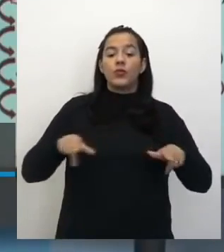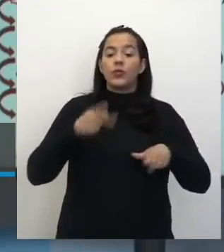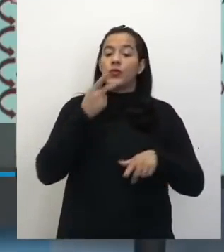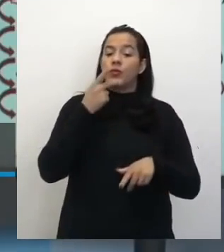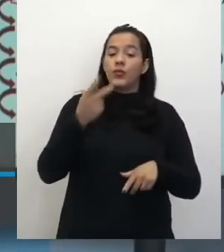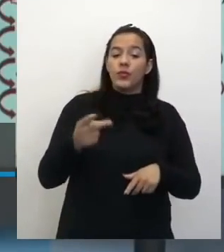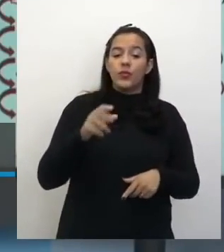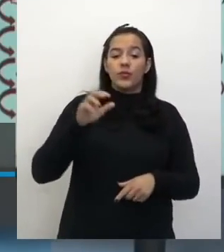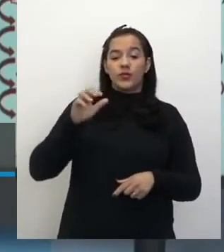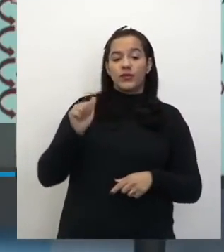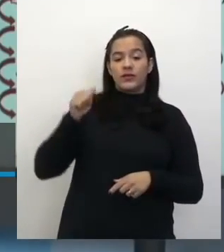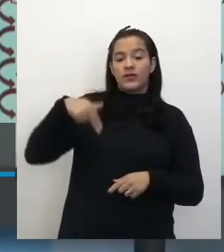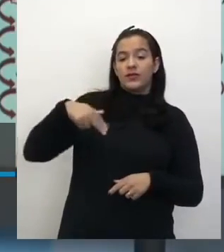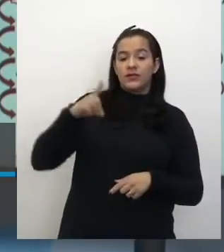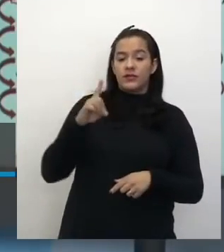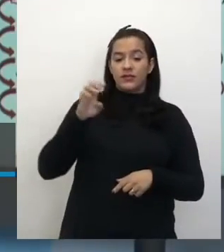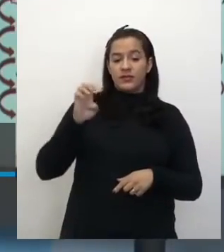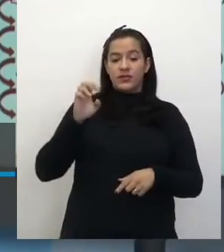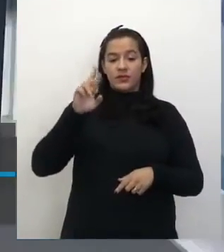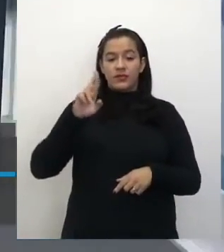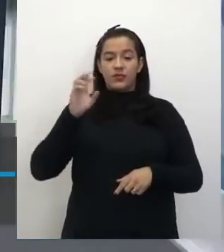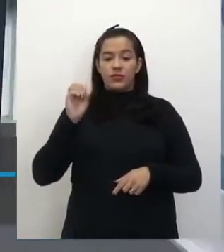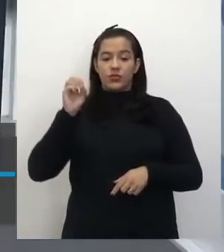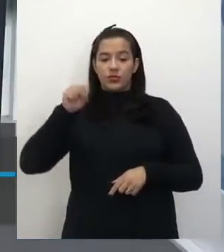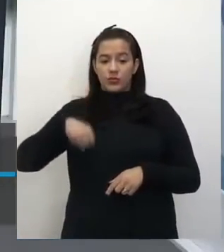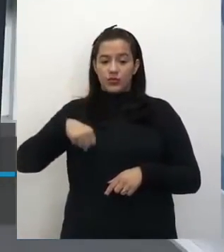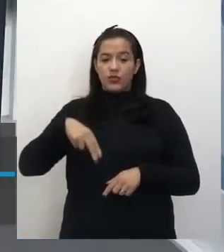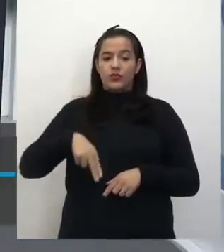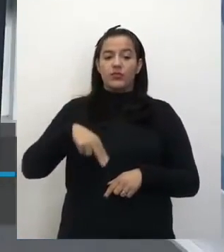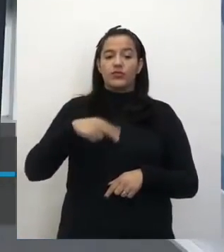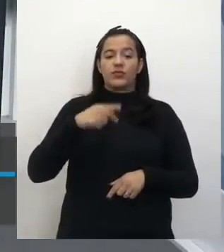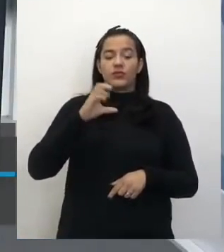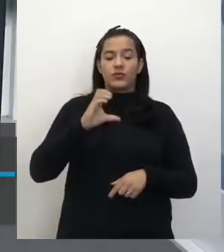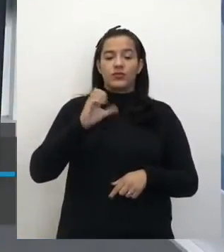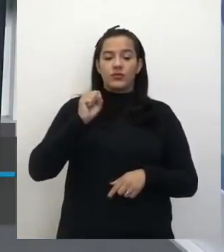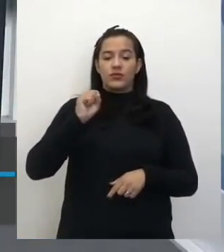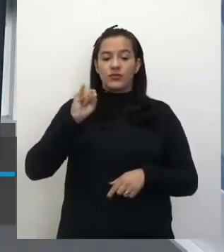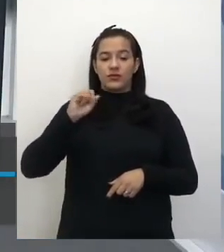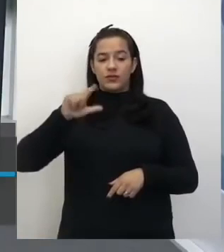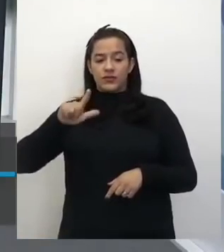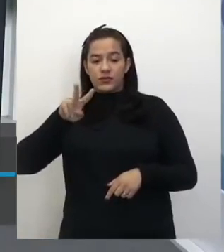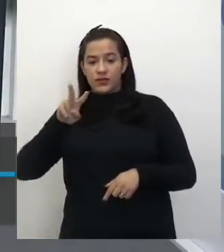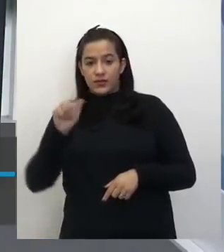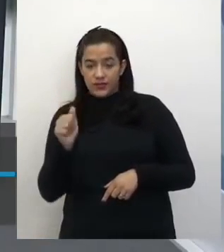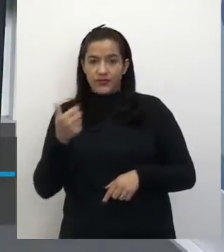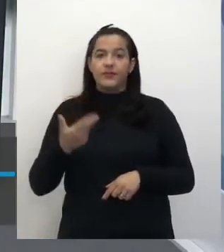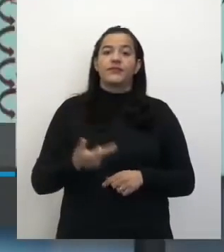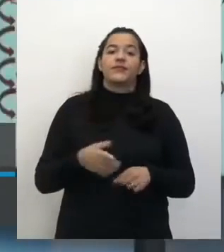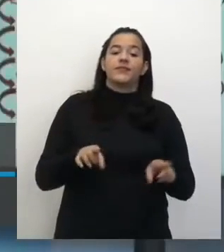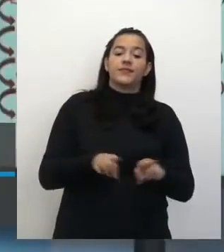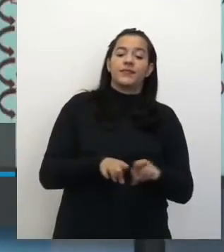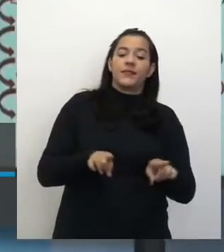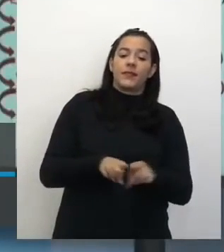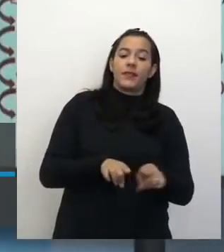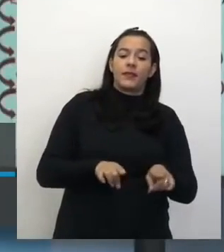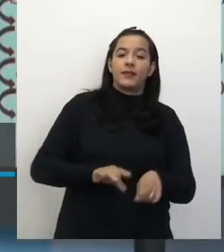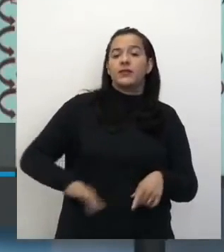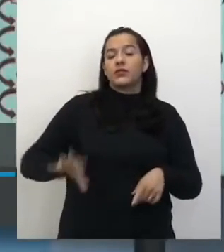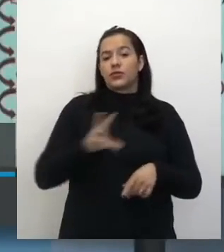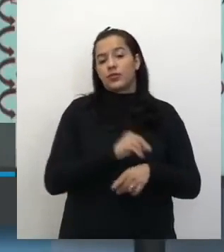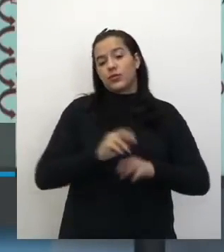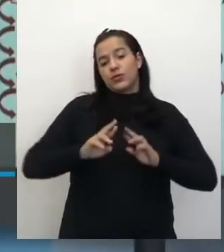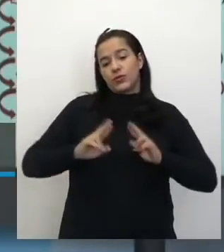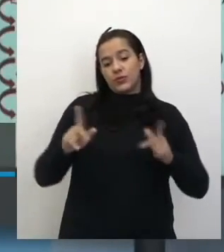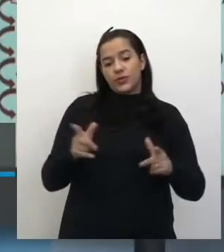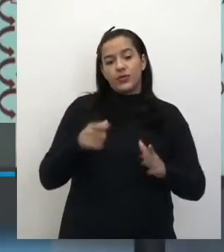falado do Anderson Silva, né? Que é um homem enorme com a voz fininha, né? Mas ele é uma exceção à regra. Aliás, ele é uma exceção que